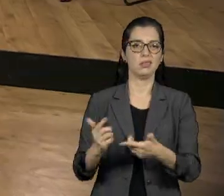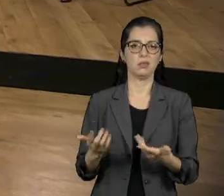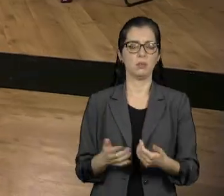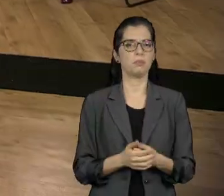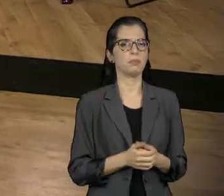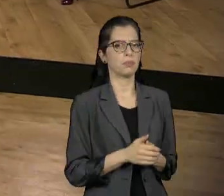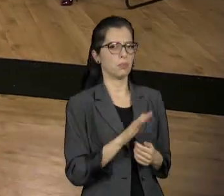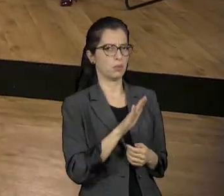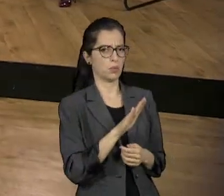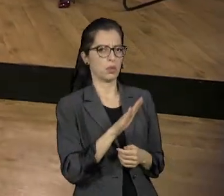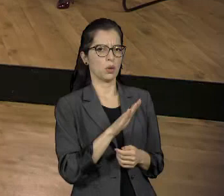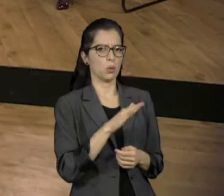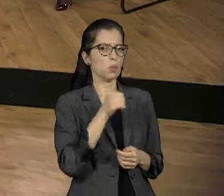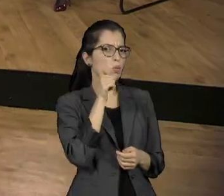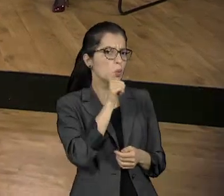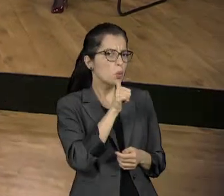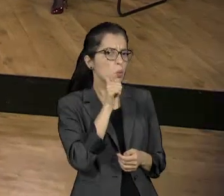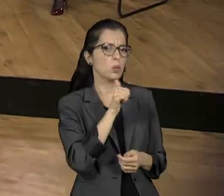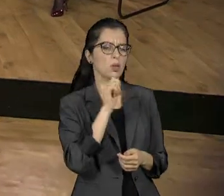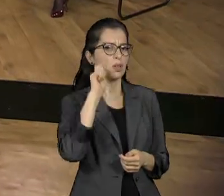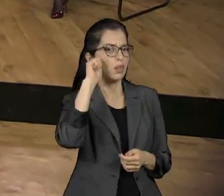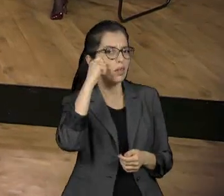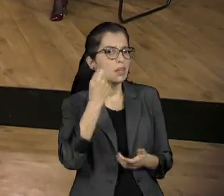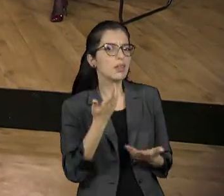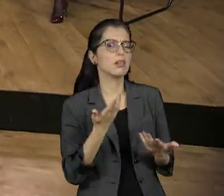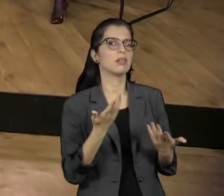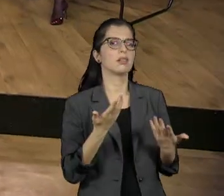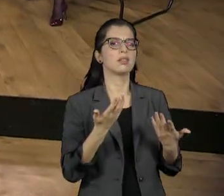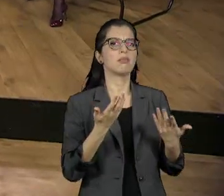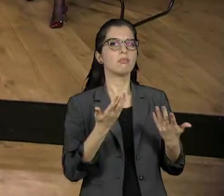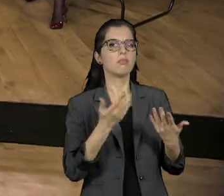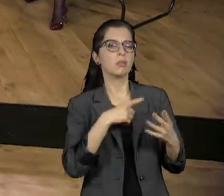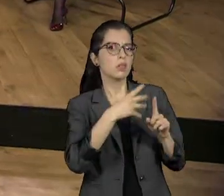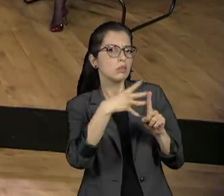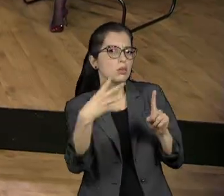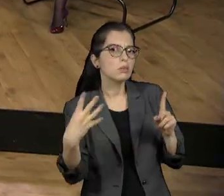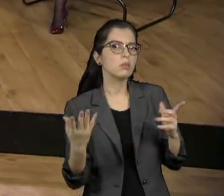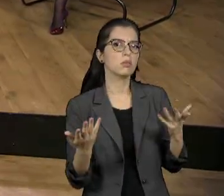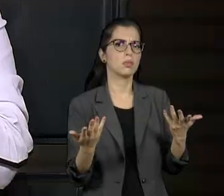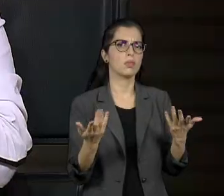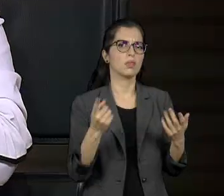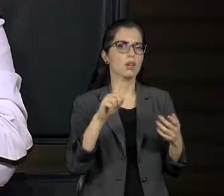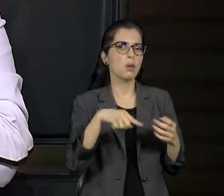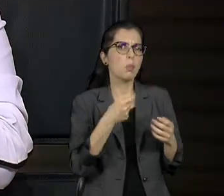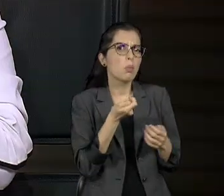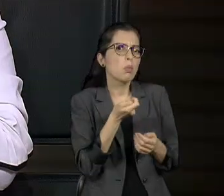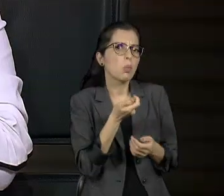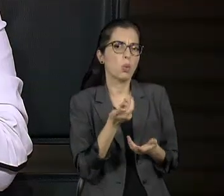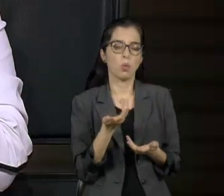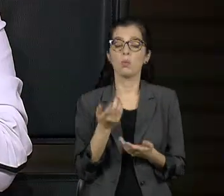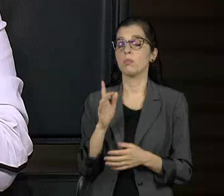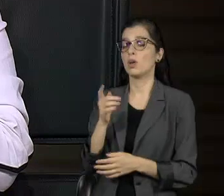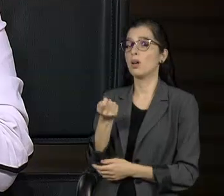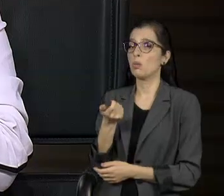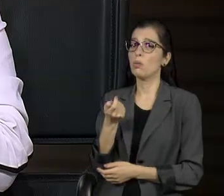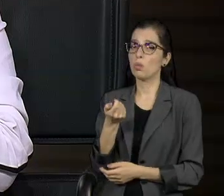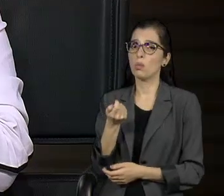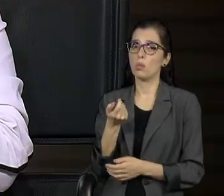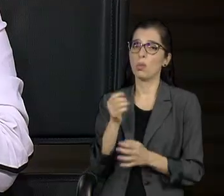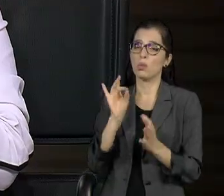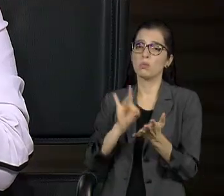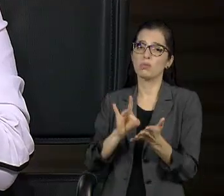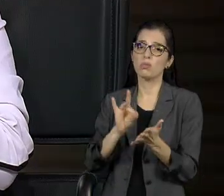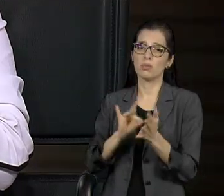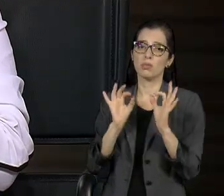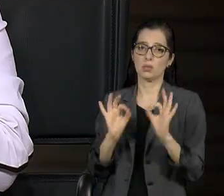uma, não dá para fazer uma renovação, mas é um passo. Mais qualitativa, principalmente quando a gente olha para os negros, né, que